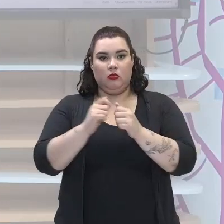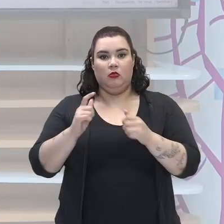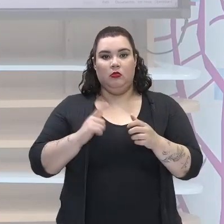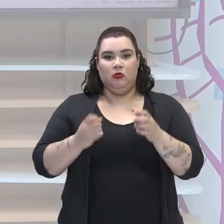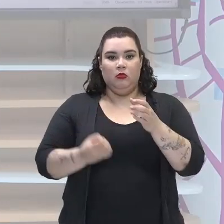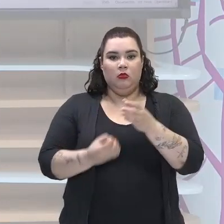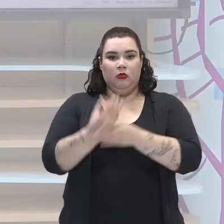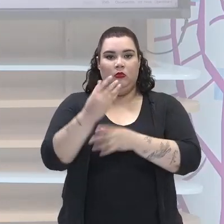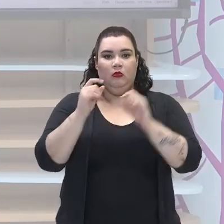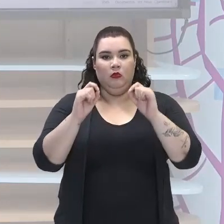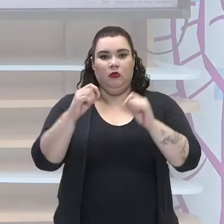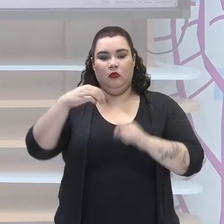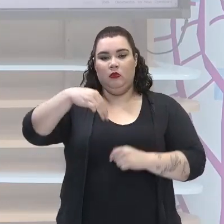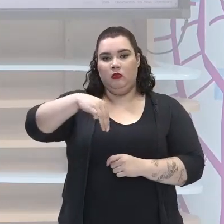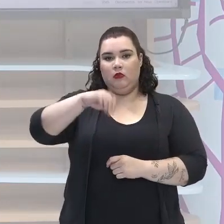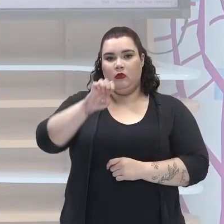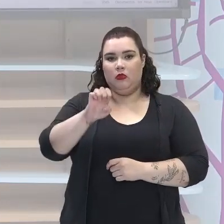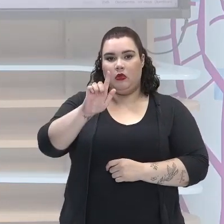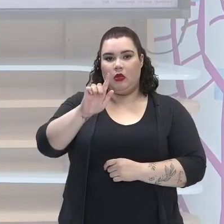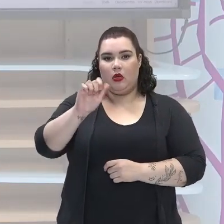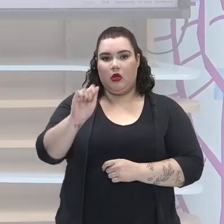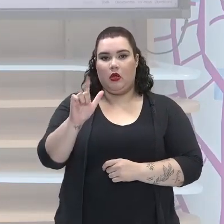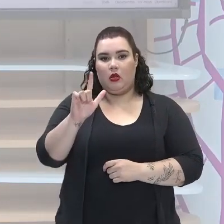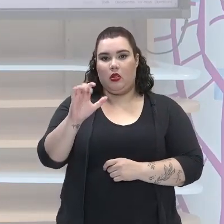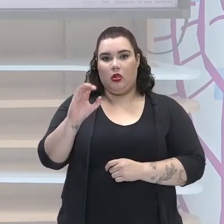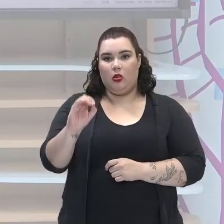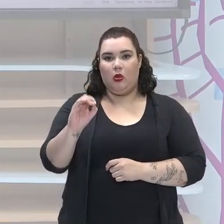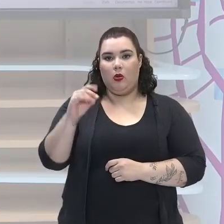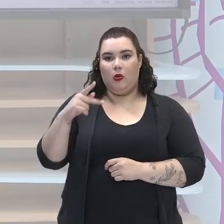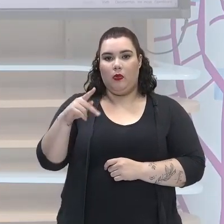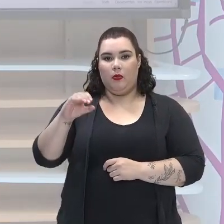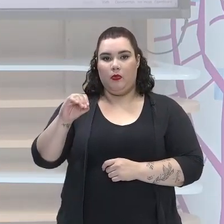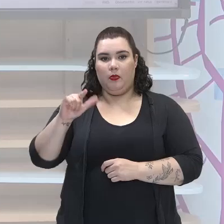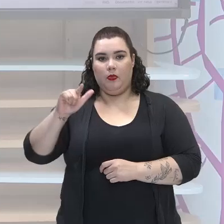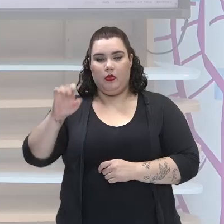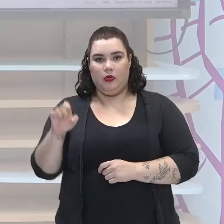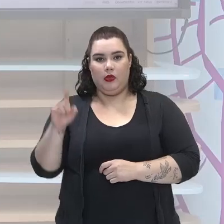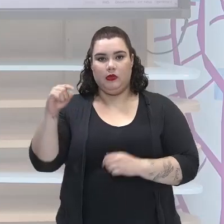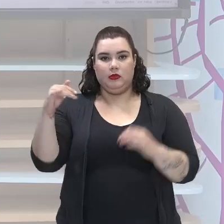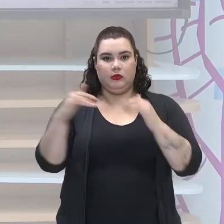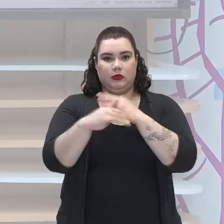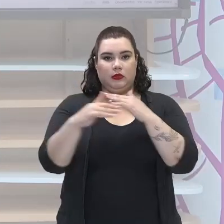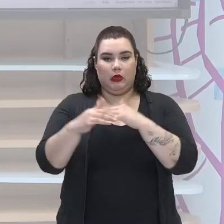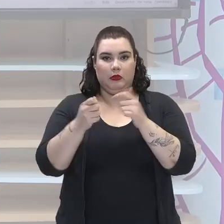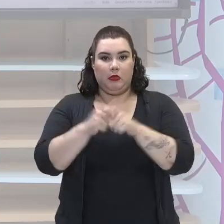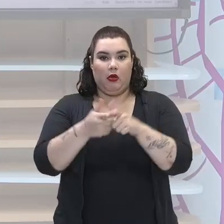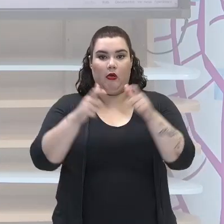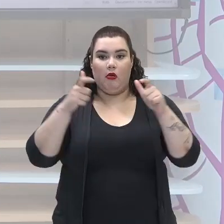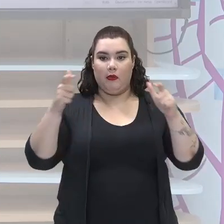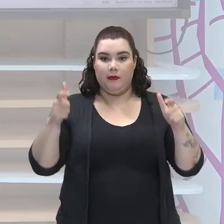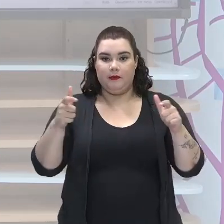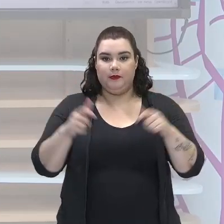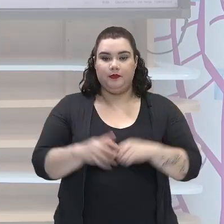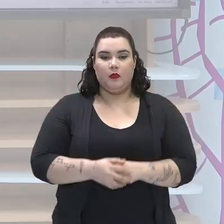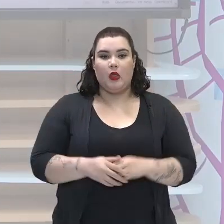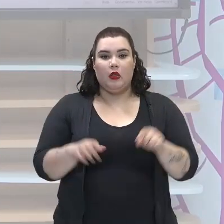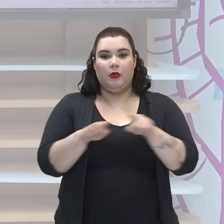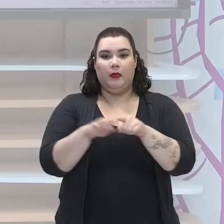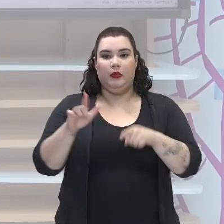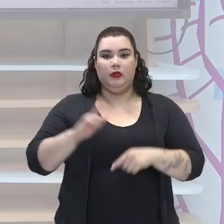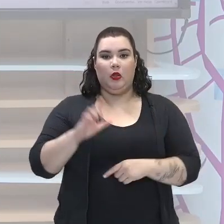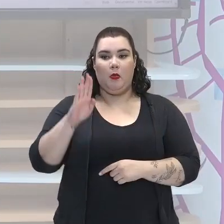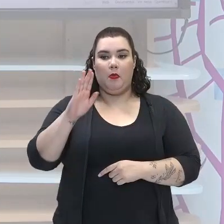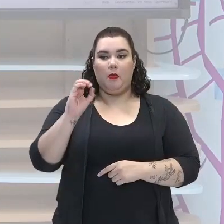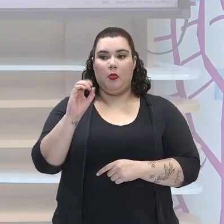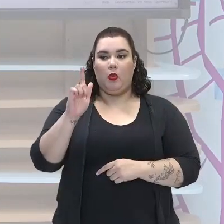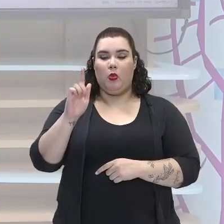de megalópole, né? Que é uma junção ali de cidades que cresceram muito. A gente tem Bogotá, né? A